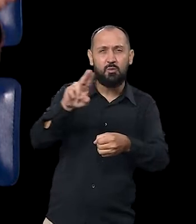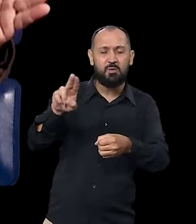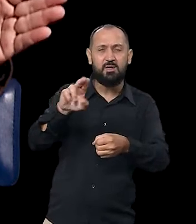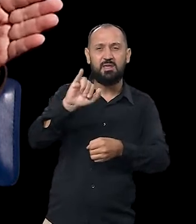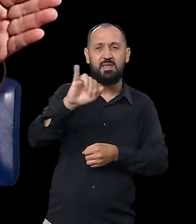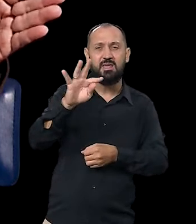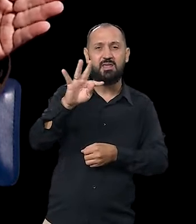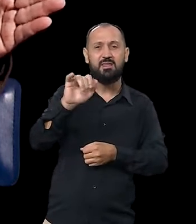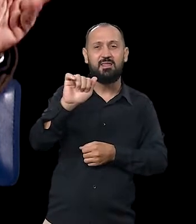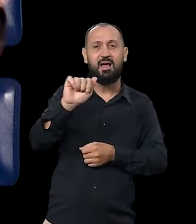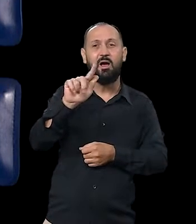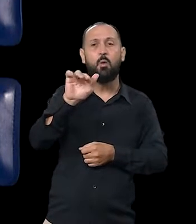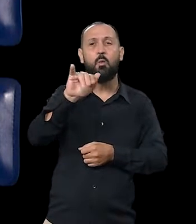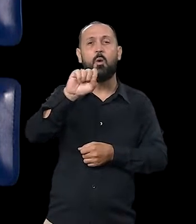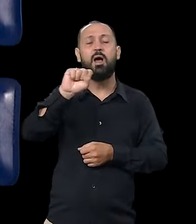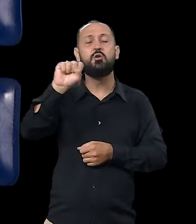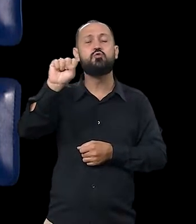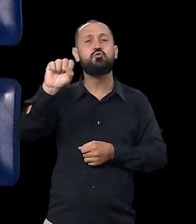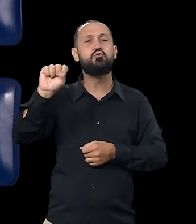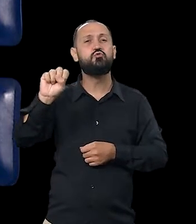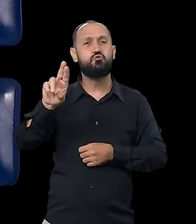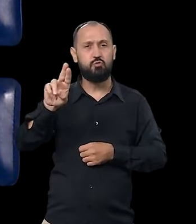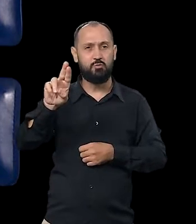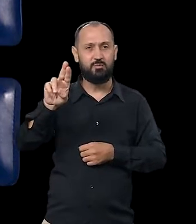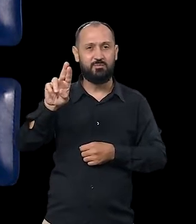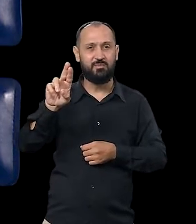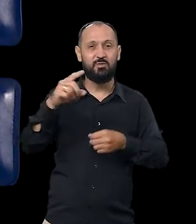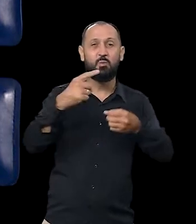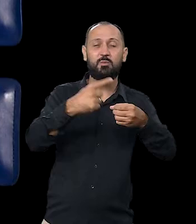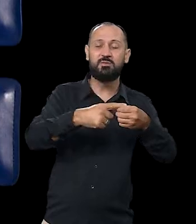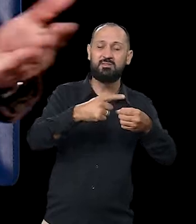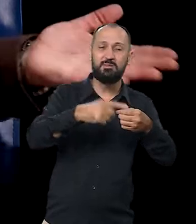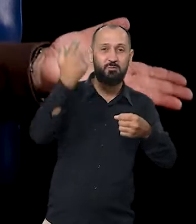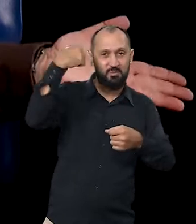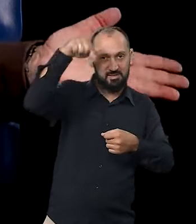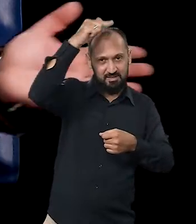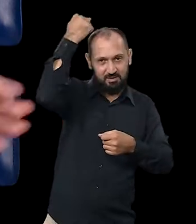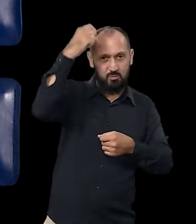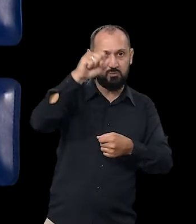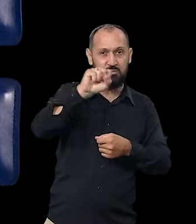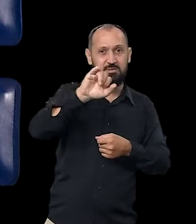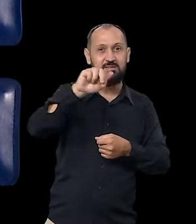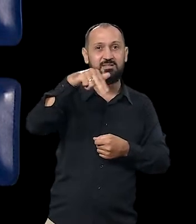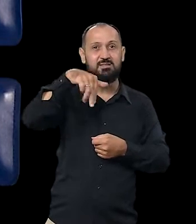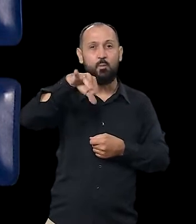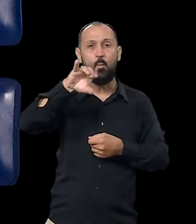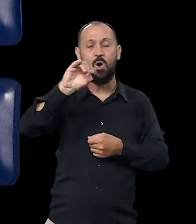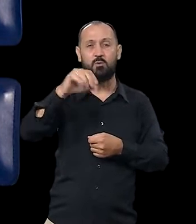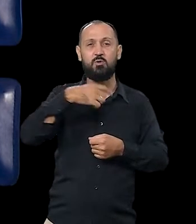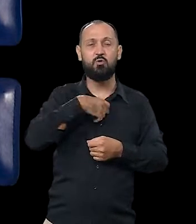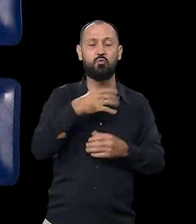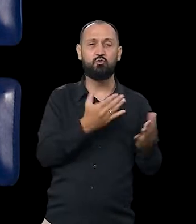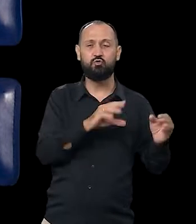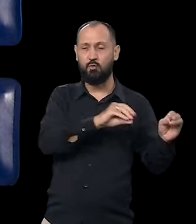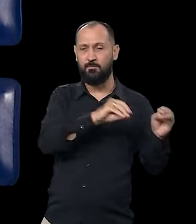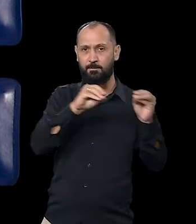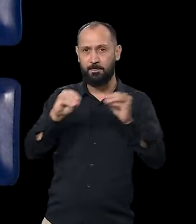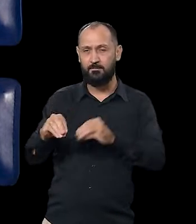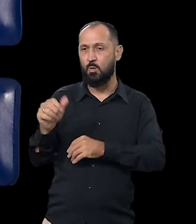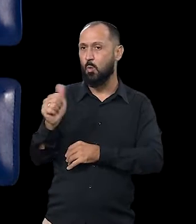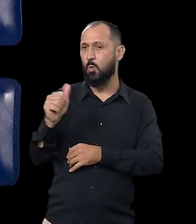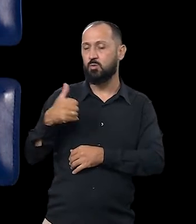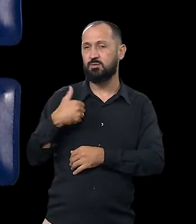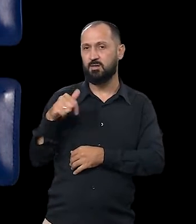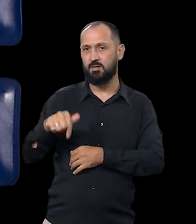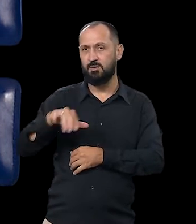chamado Itaguaçu, distrito de São Simão. Vim muito jovem para o Mato Grosso do Sul, com 11 anos